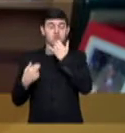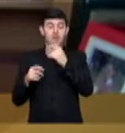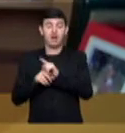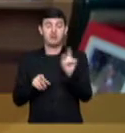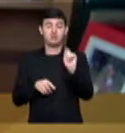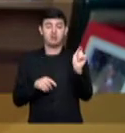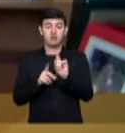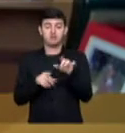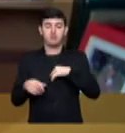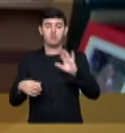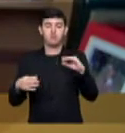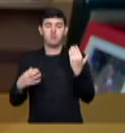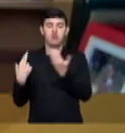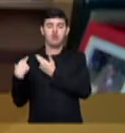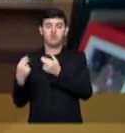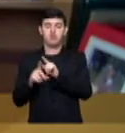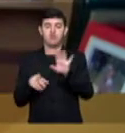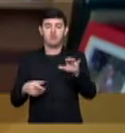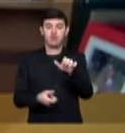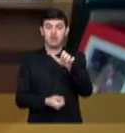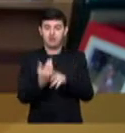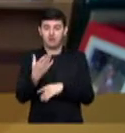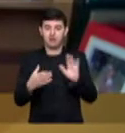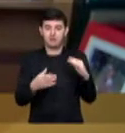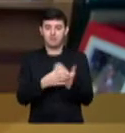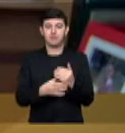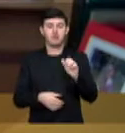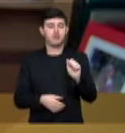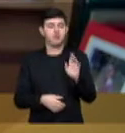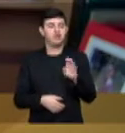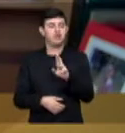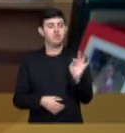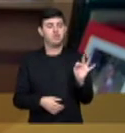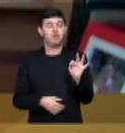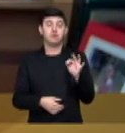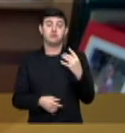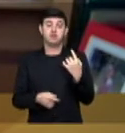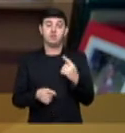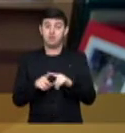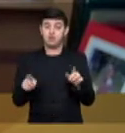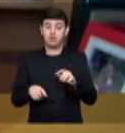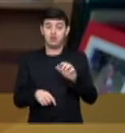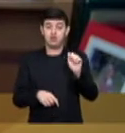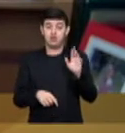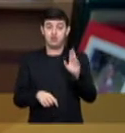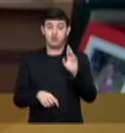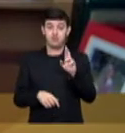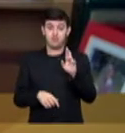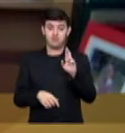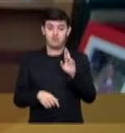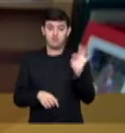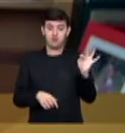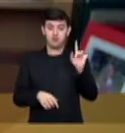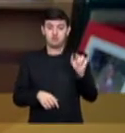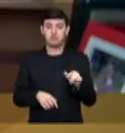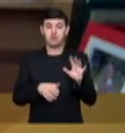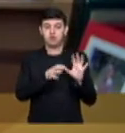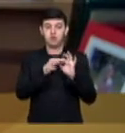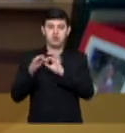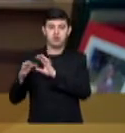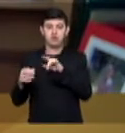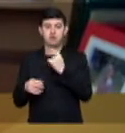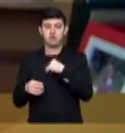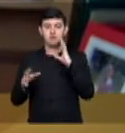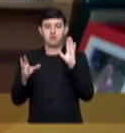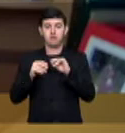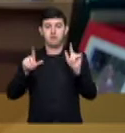menção à rádio e TV. E a legitimidade da Bert, coerentemente, pressupõe que publicidade